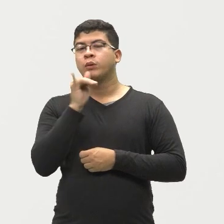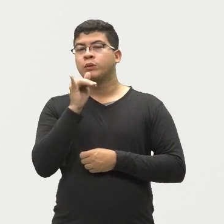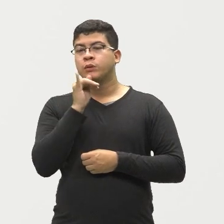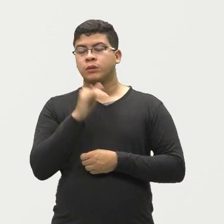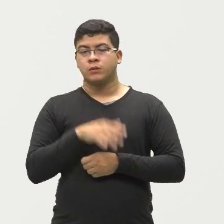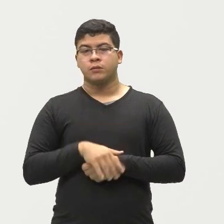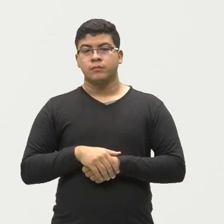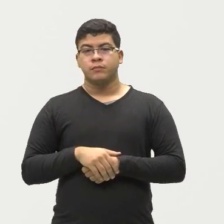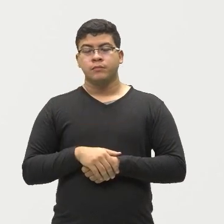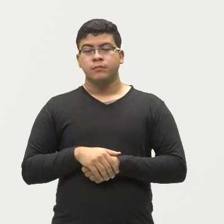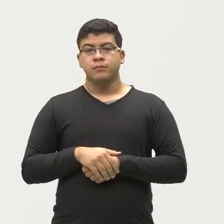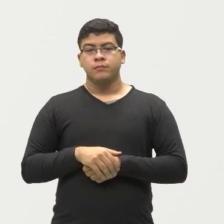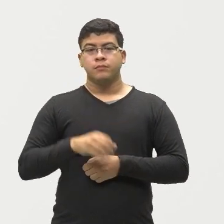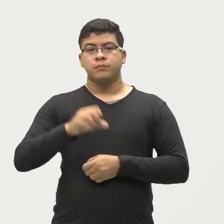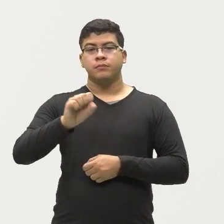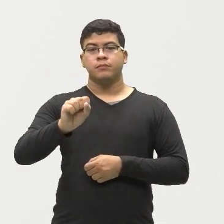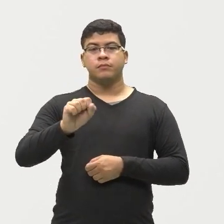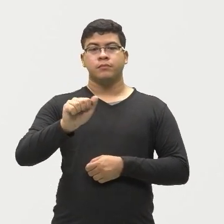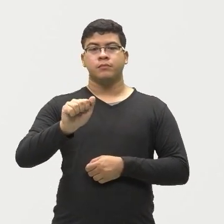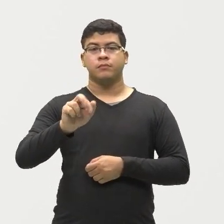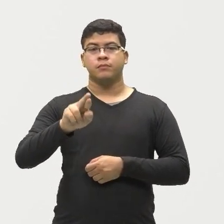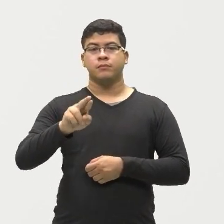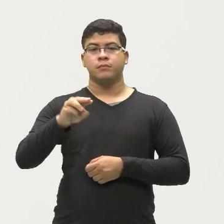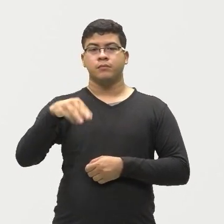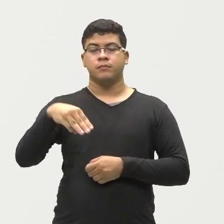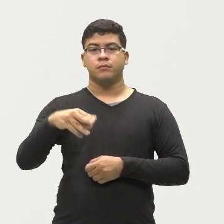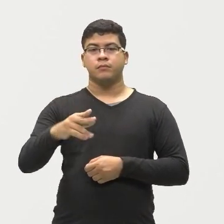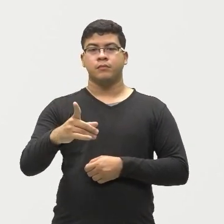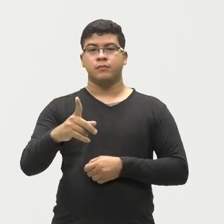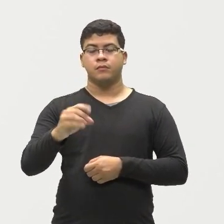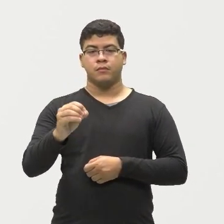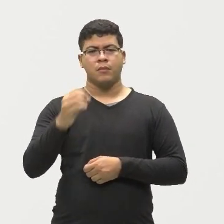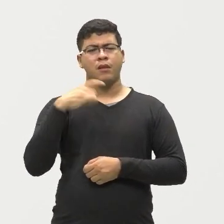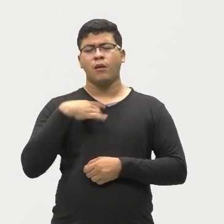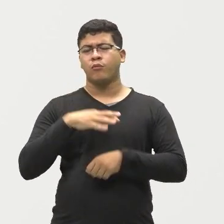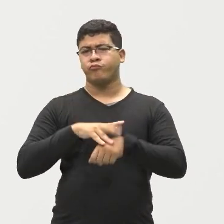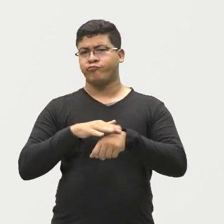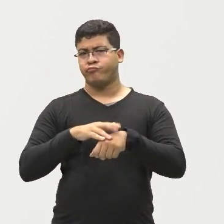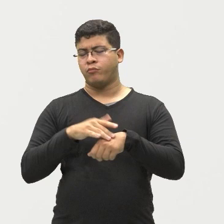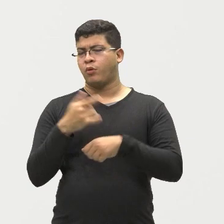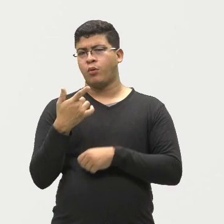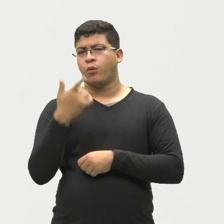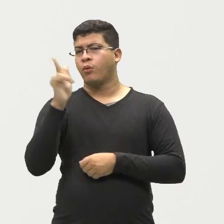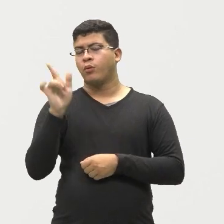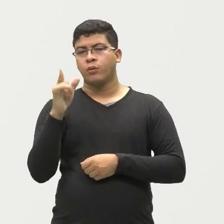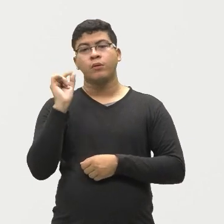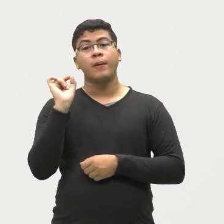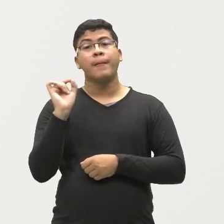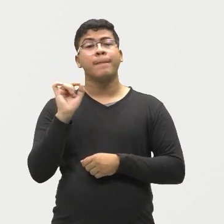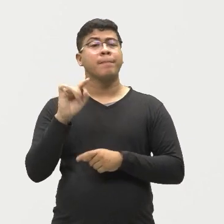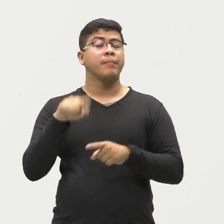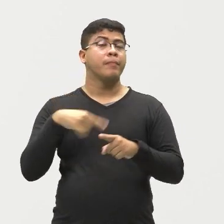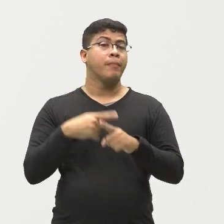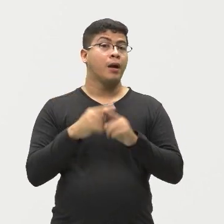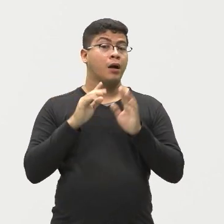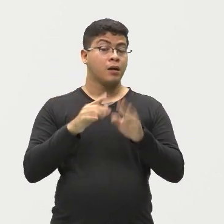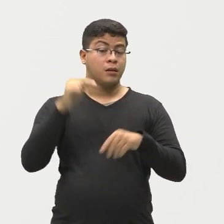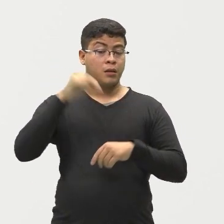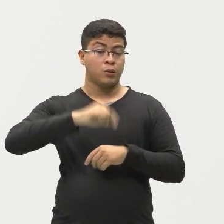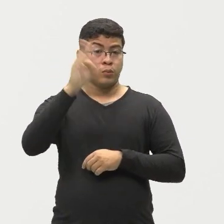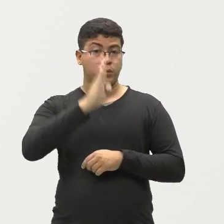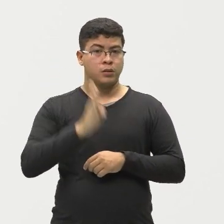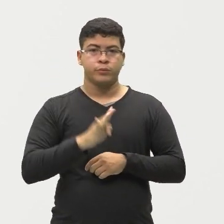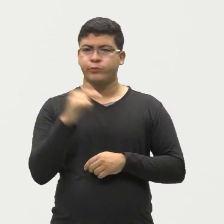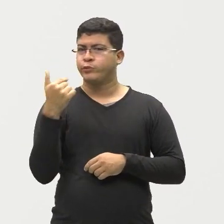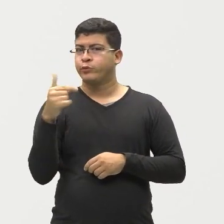aconteceu do sarampo, né? O sarampo já não tinha mais nenhum caso de sarampo, só que aí no Brasil ele